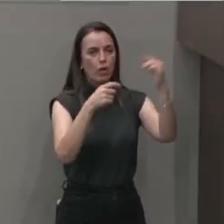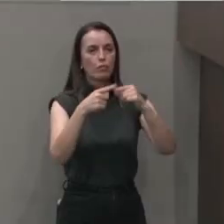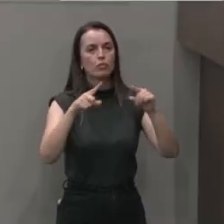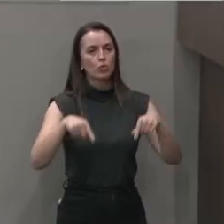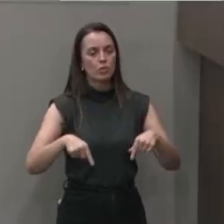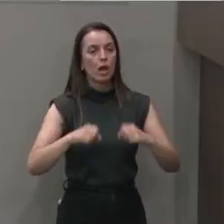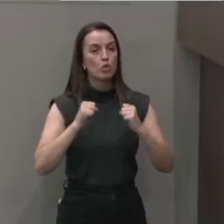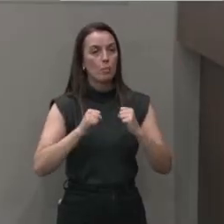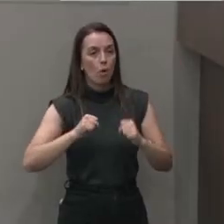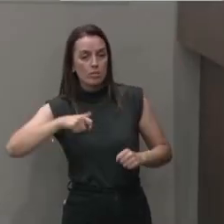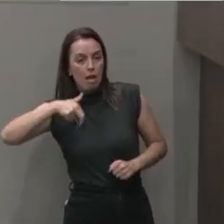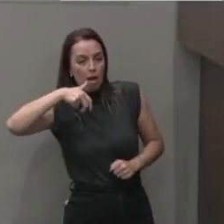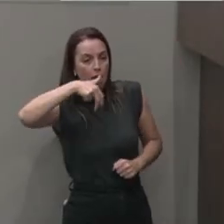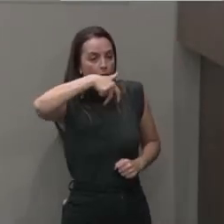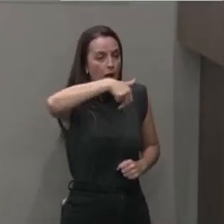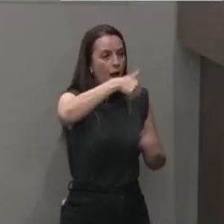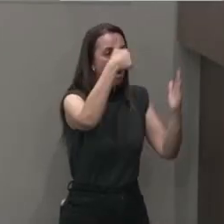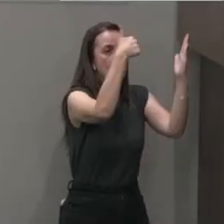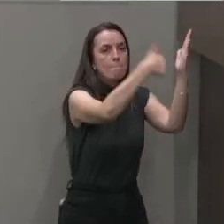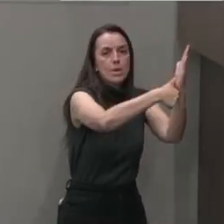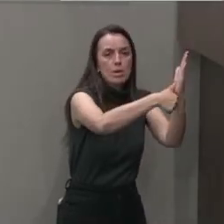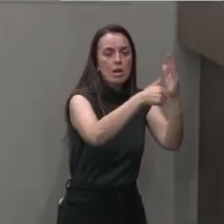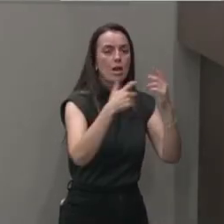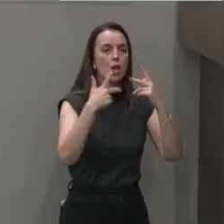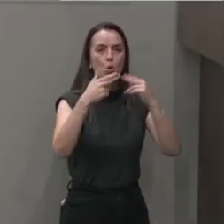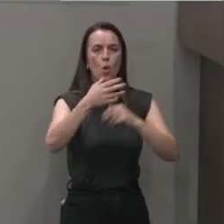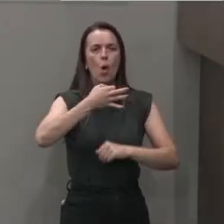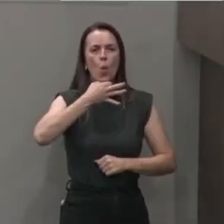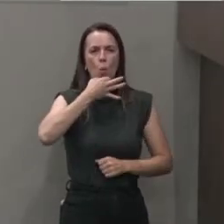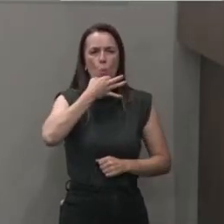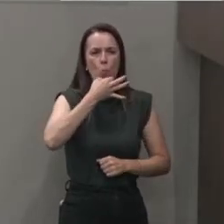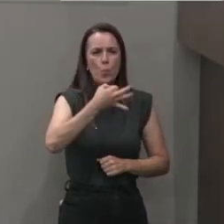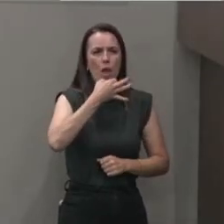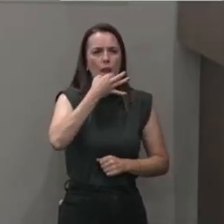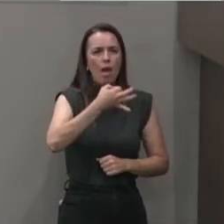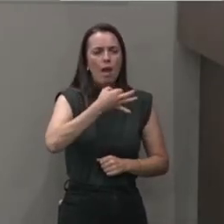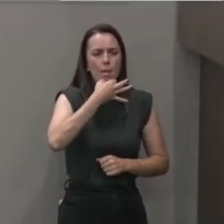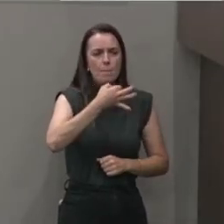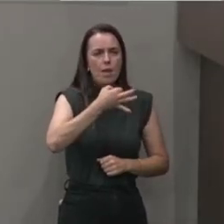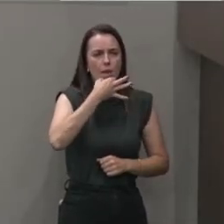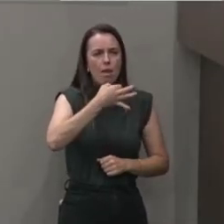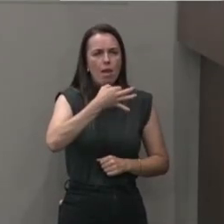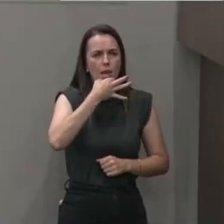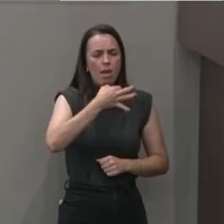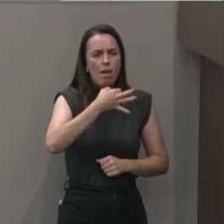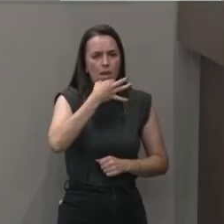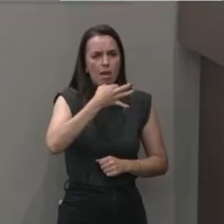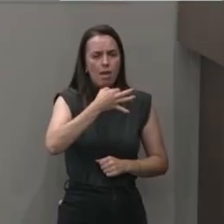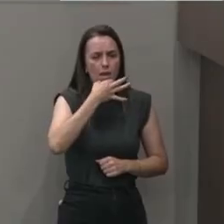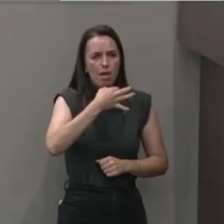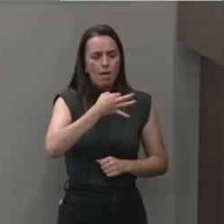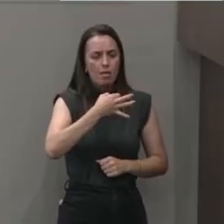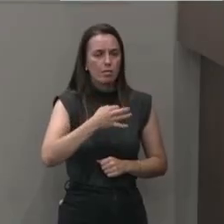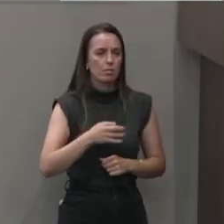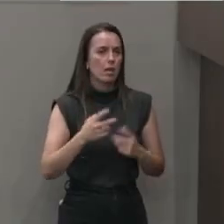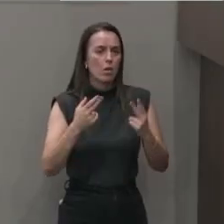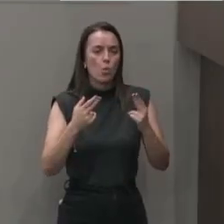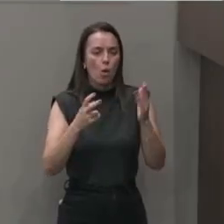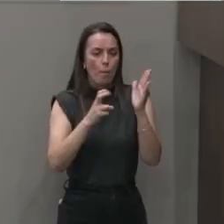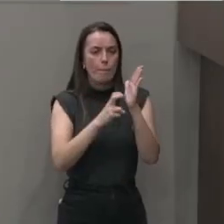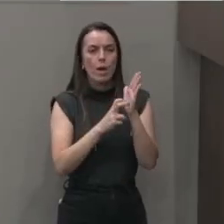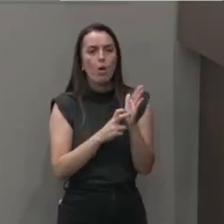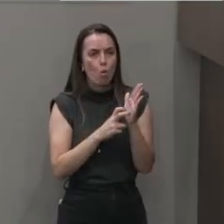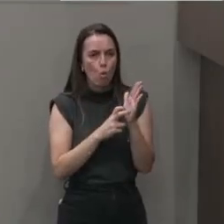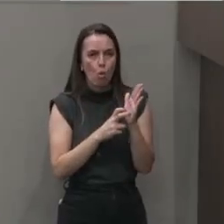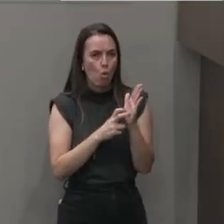até lá e acionar, assim como um alarme, como os bancos. Os bancos, por exemplo, alarme de banco, não funciona